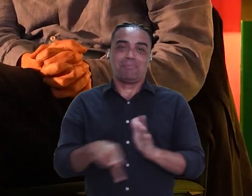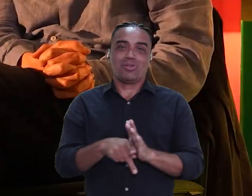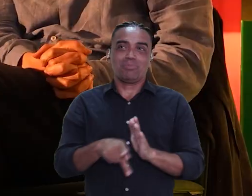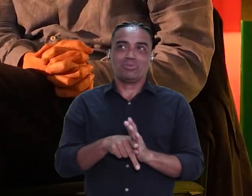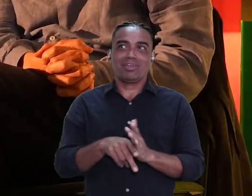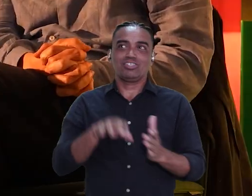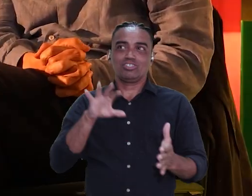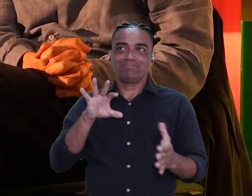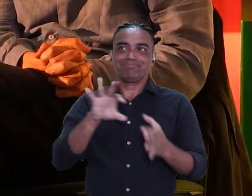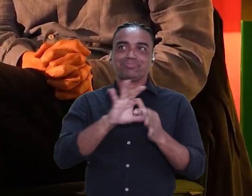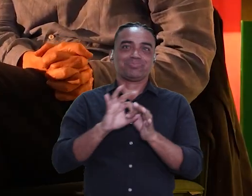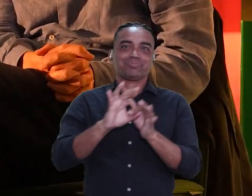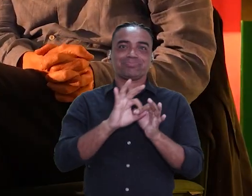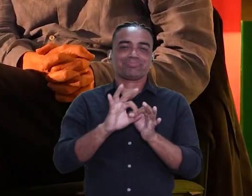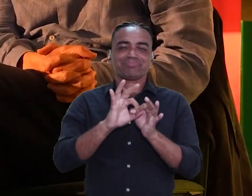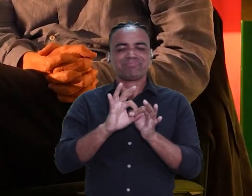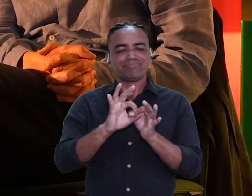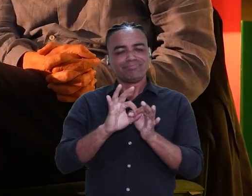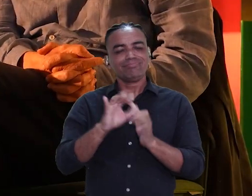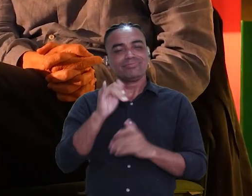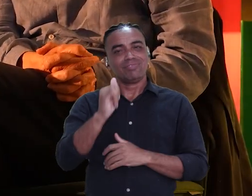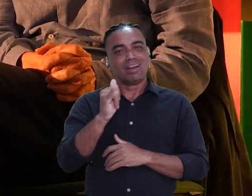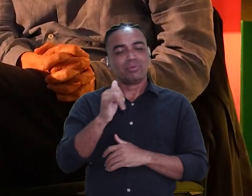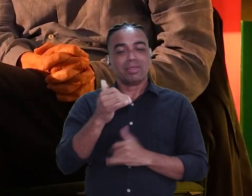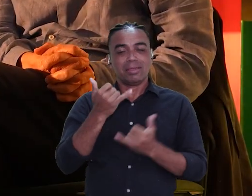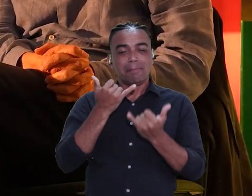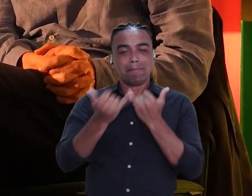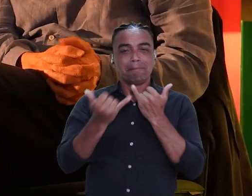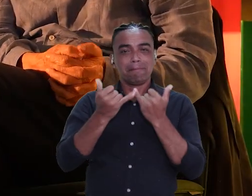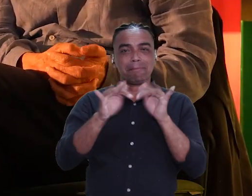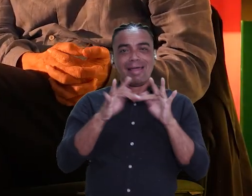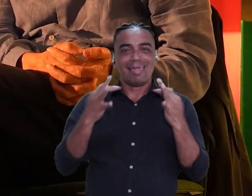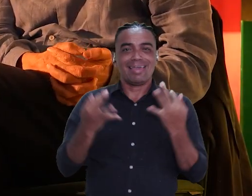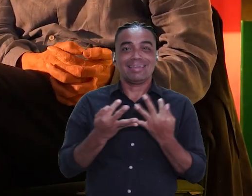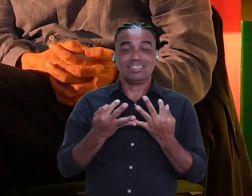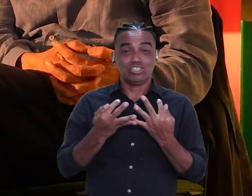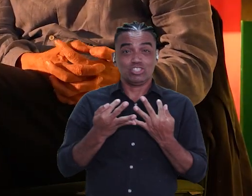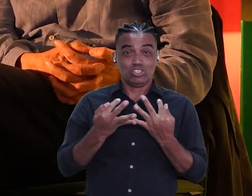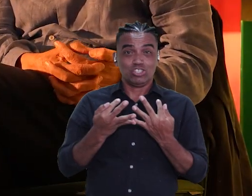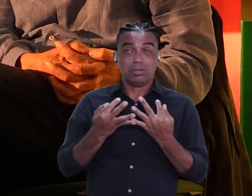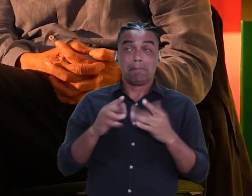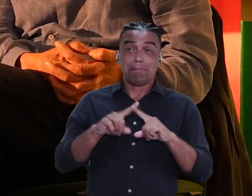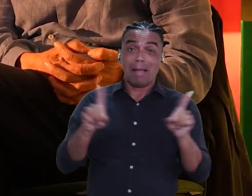de laços, né? Vou chamar assim de parentalidade não